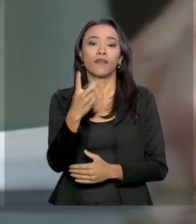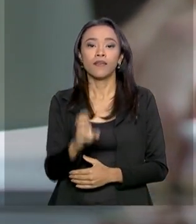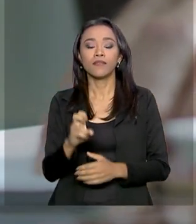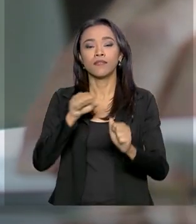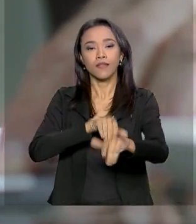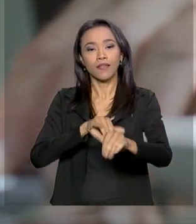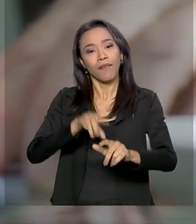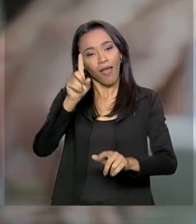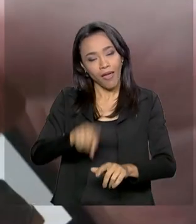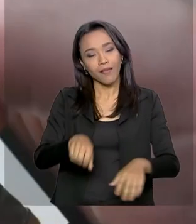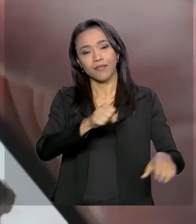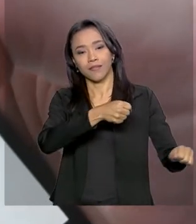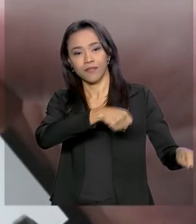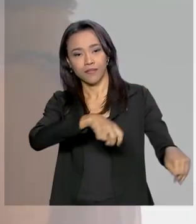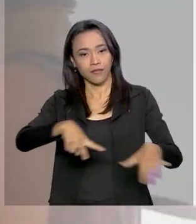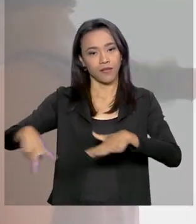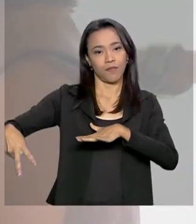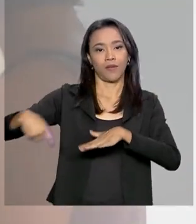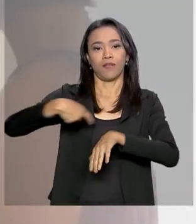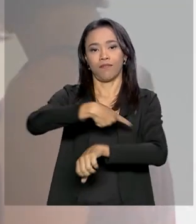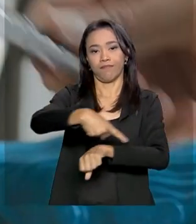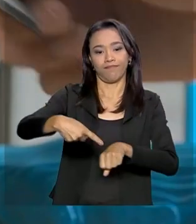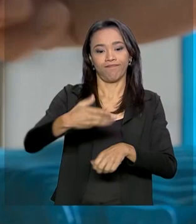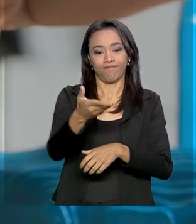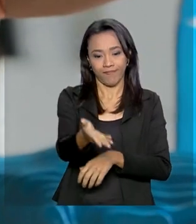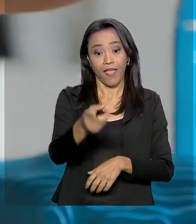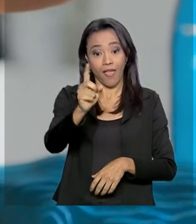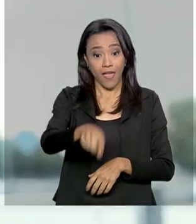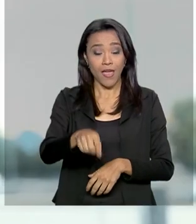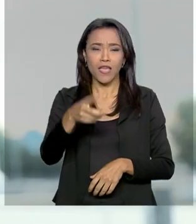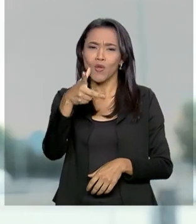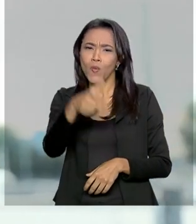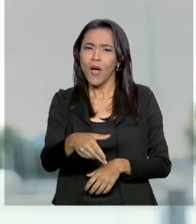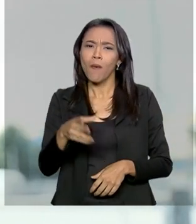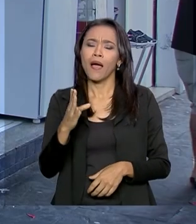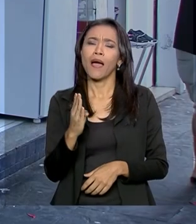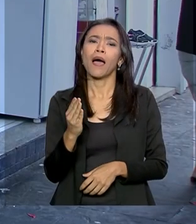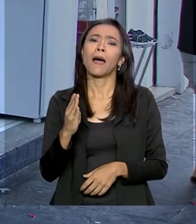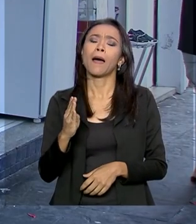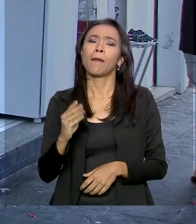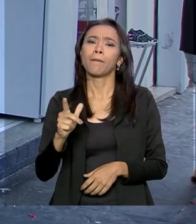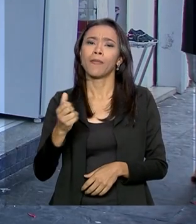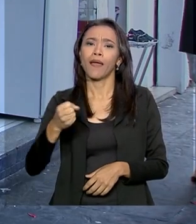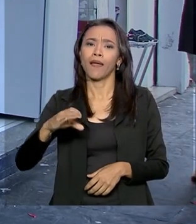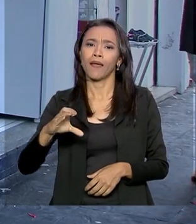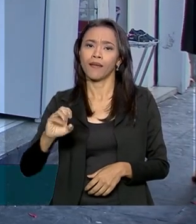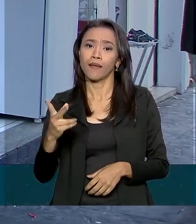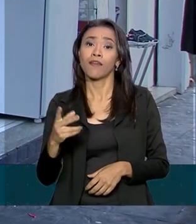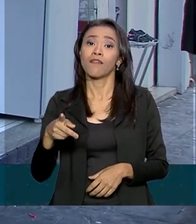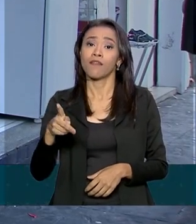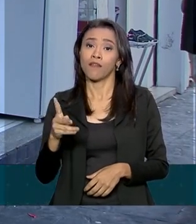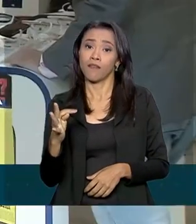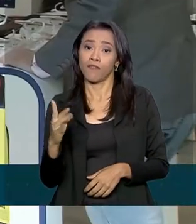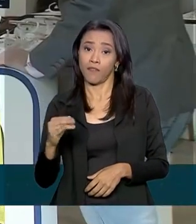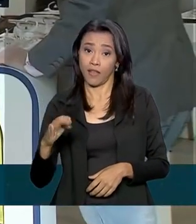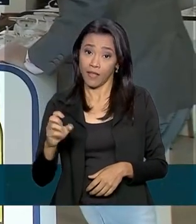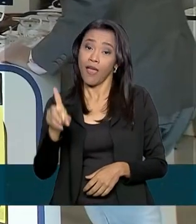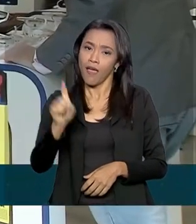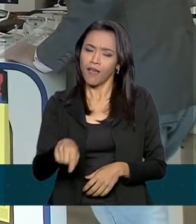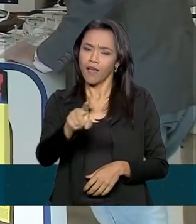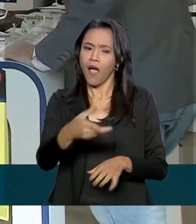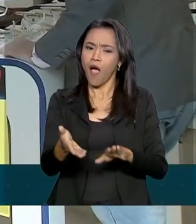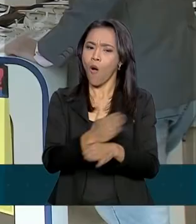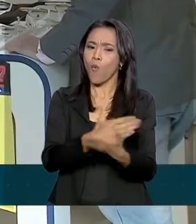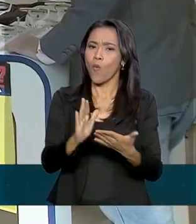na Semana da Pátria, e é semelhante à Black Friday, que é realizada em novembro. Mas algumas lojas já anteciparam o